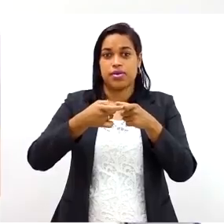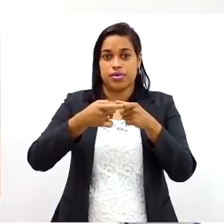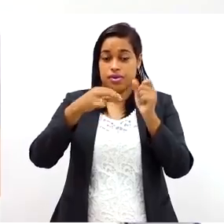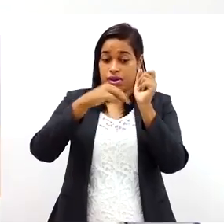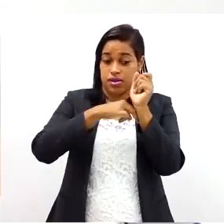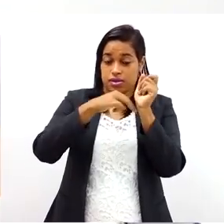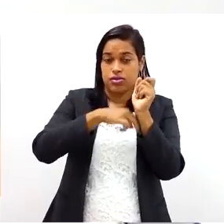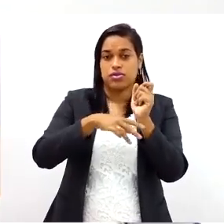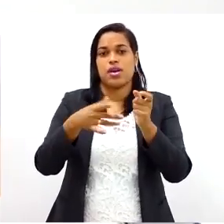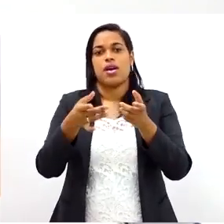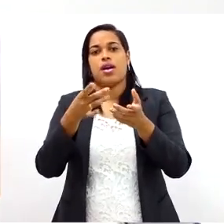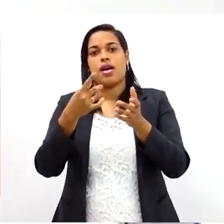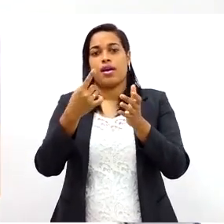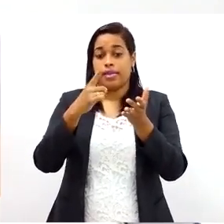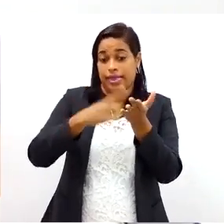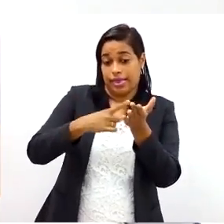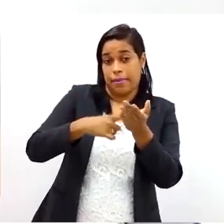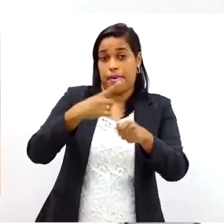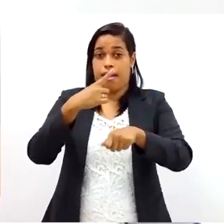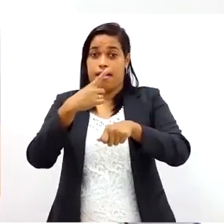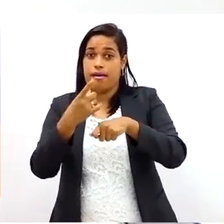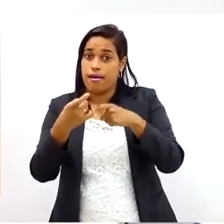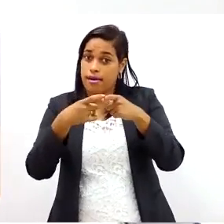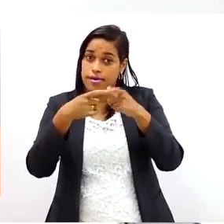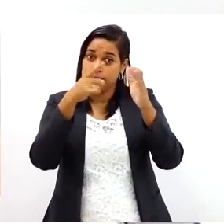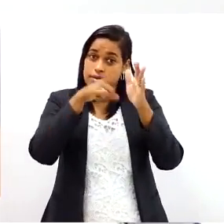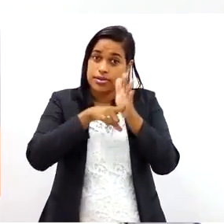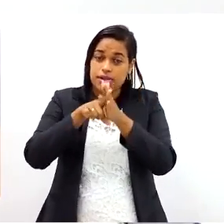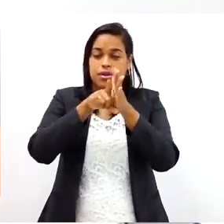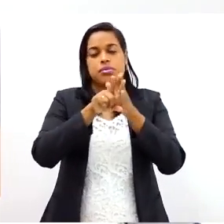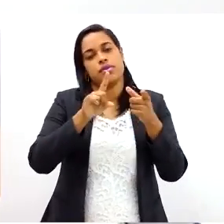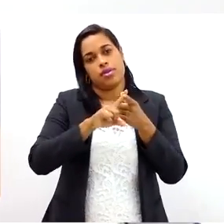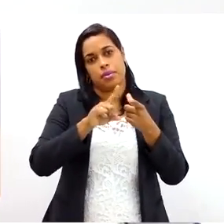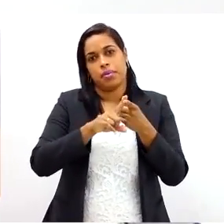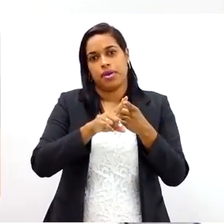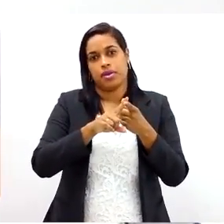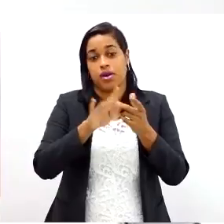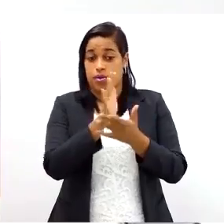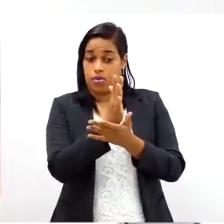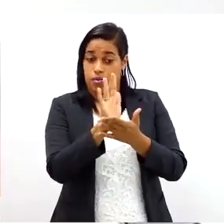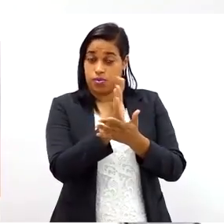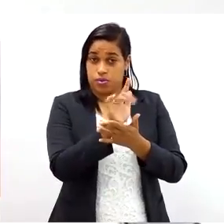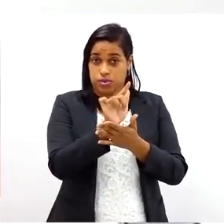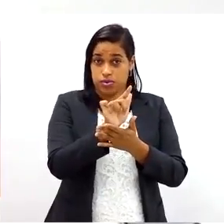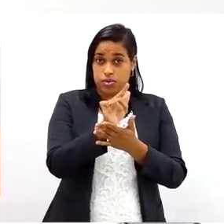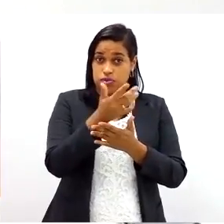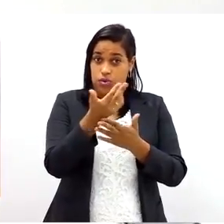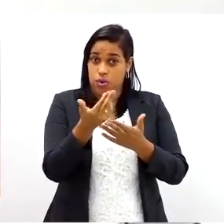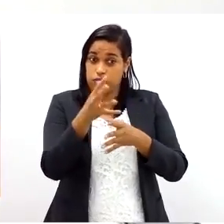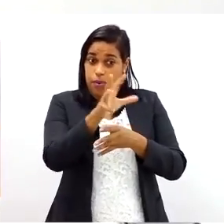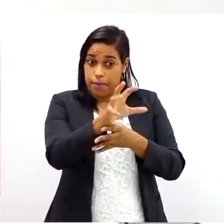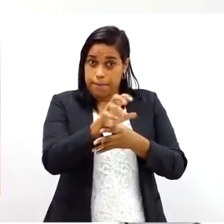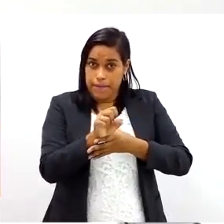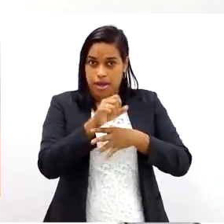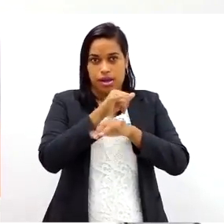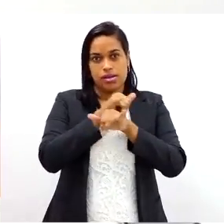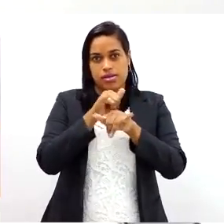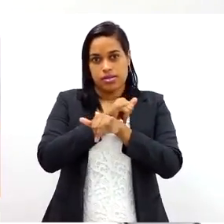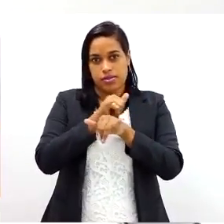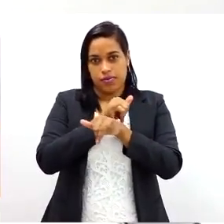médicos, consultas e etc. Com base nesses requisitos, eu vou juntá-los